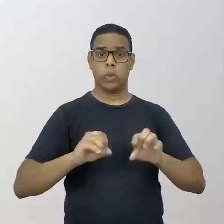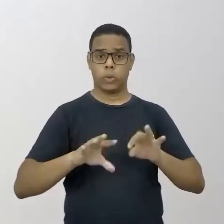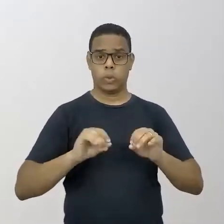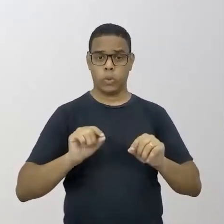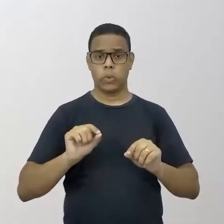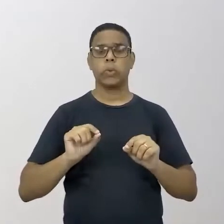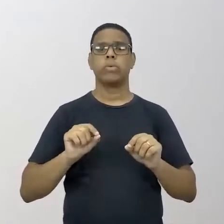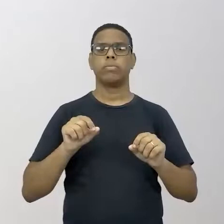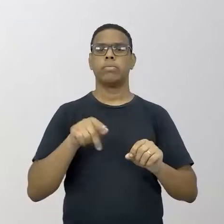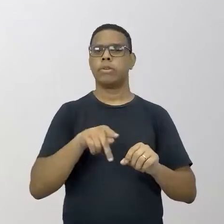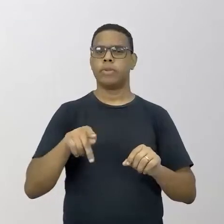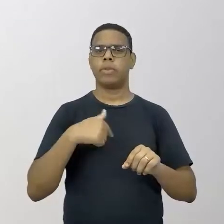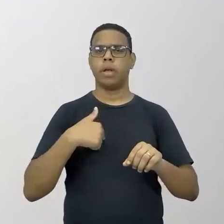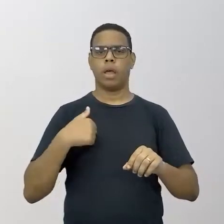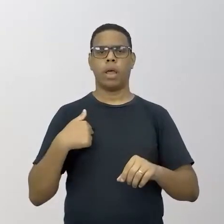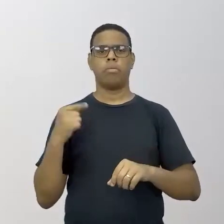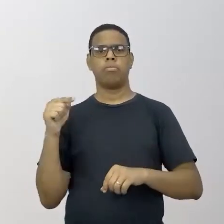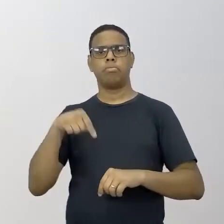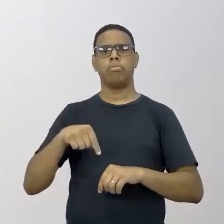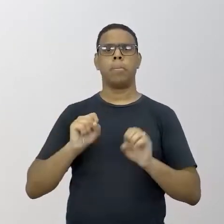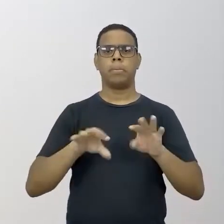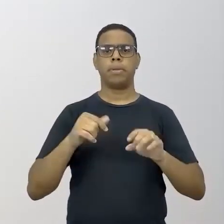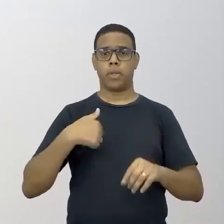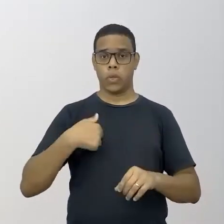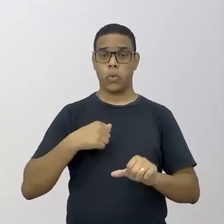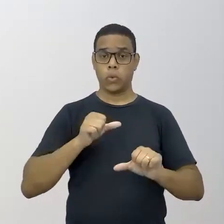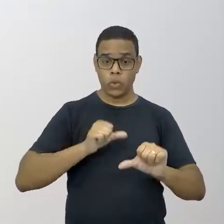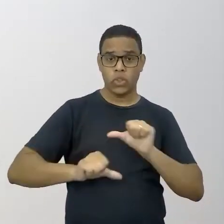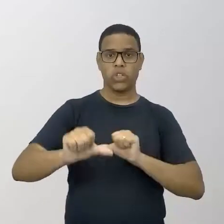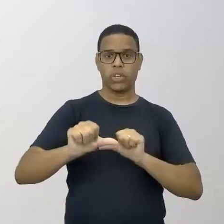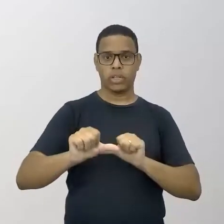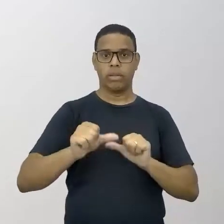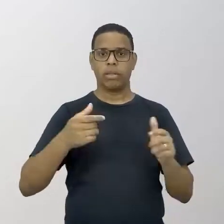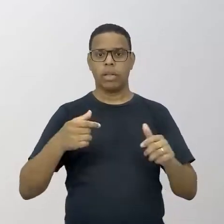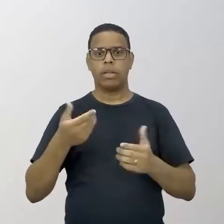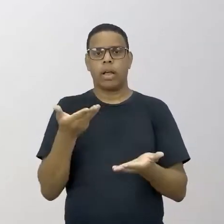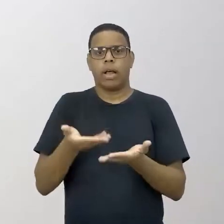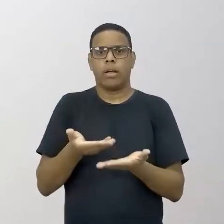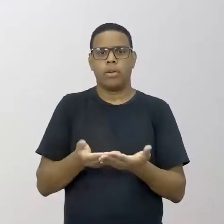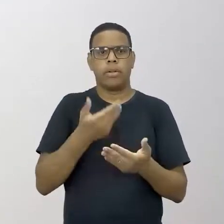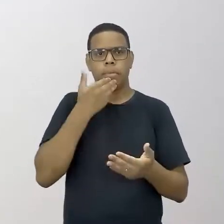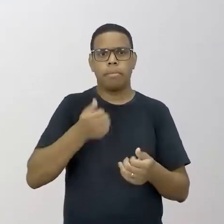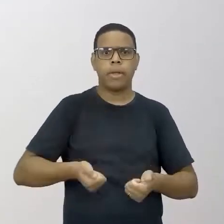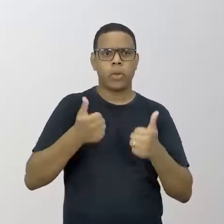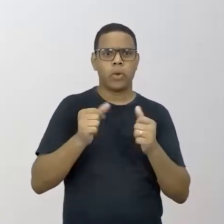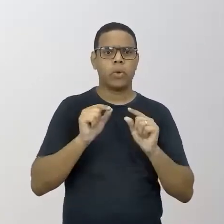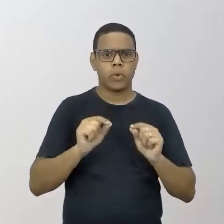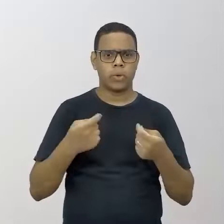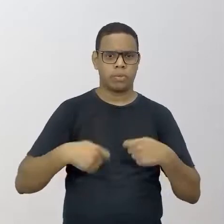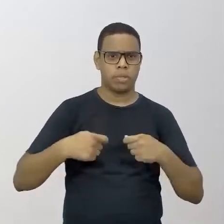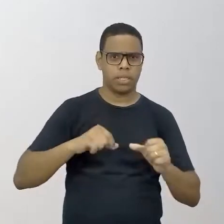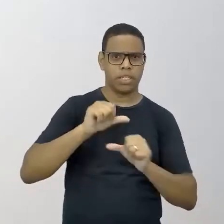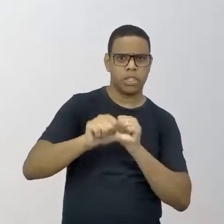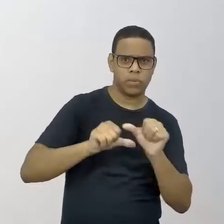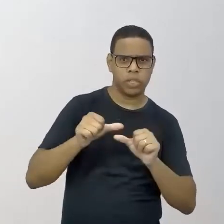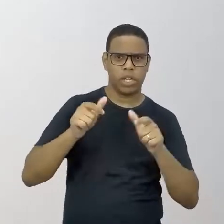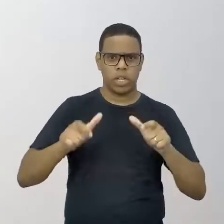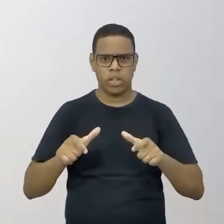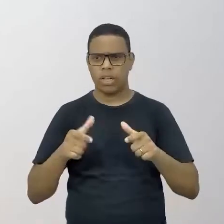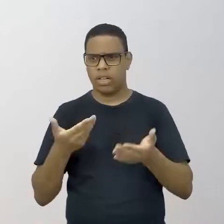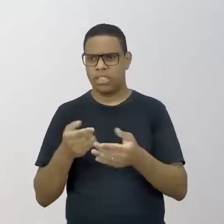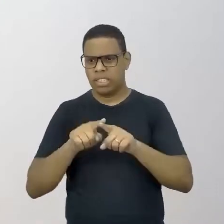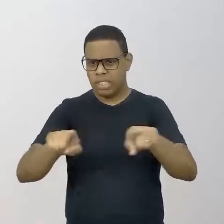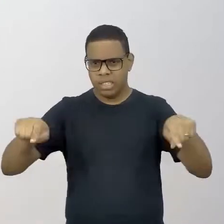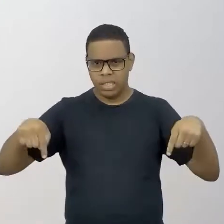o professor, por assim dizer. Para que essa aula seja a melhor possível, o que vai ser necessário? Será que precisa mudar alguma coisa